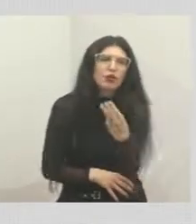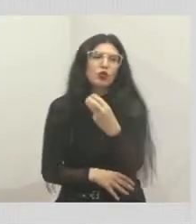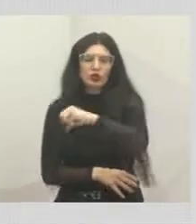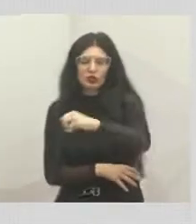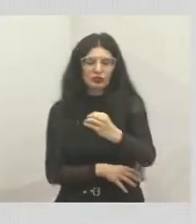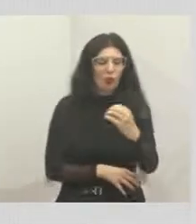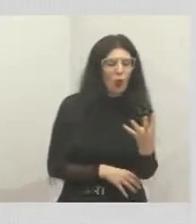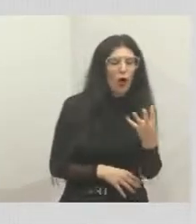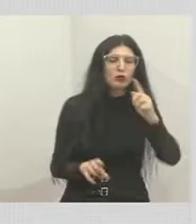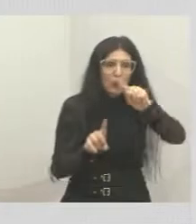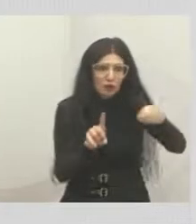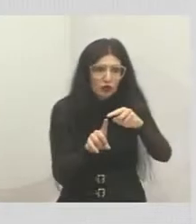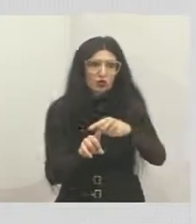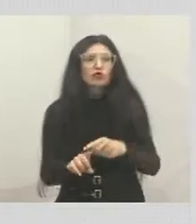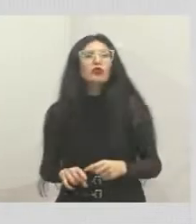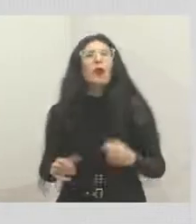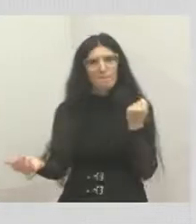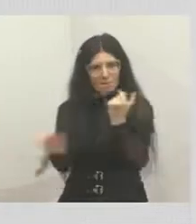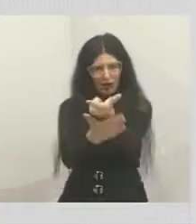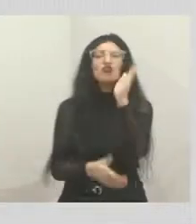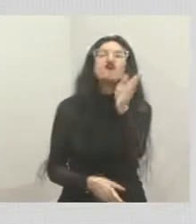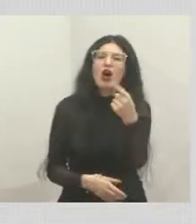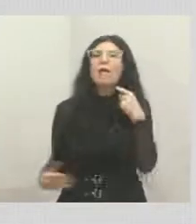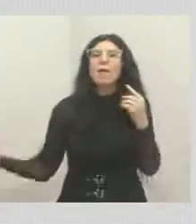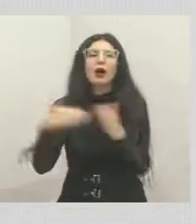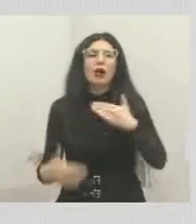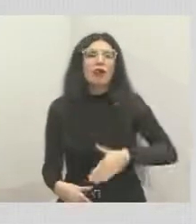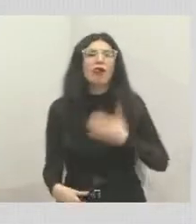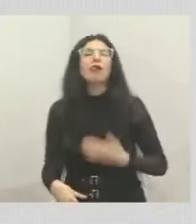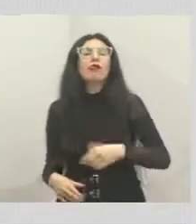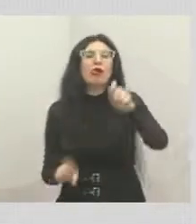12.904.000 e liquidada até o segundo quadrimestre,